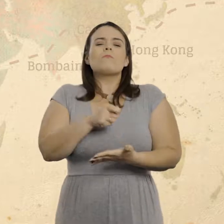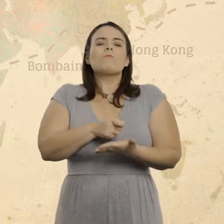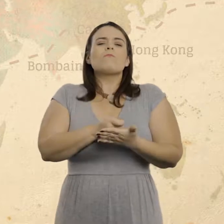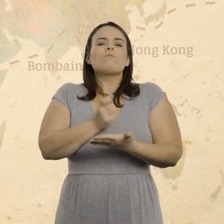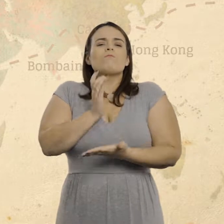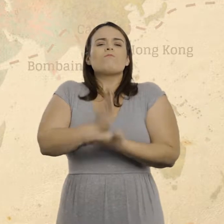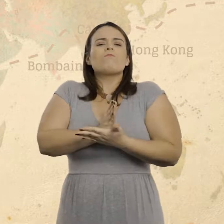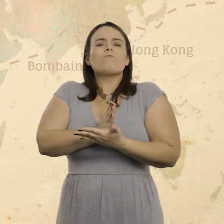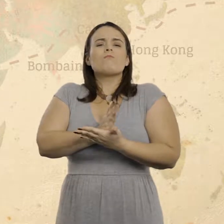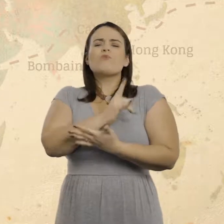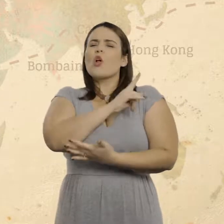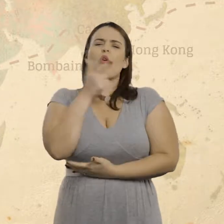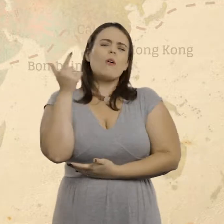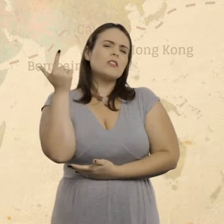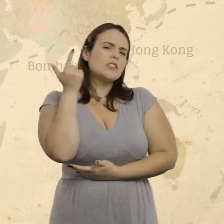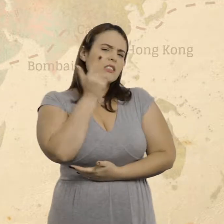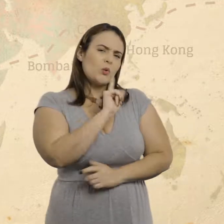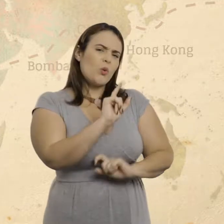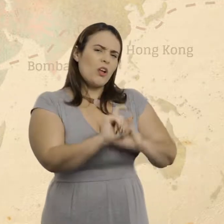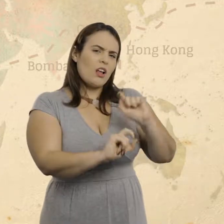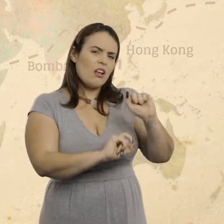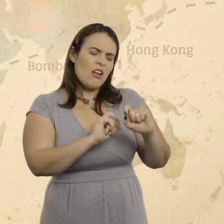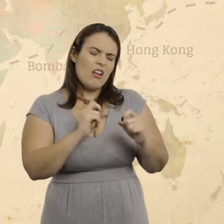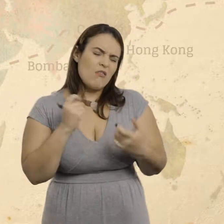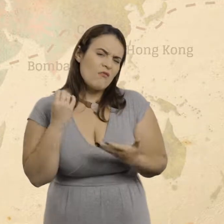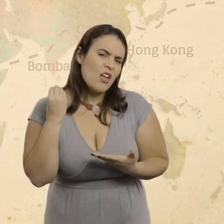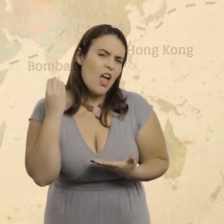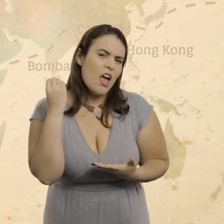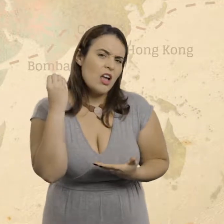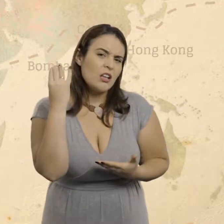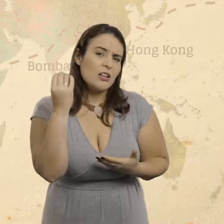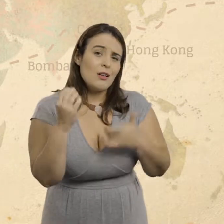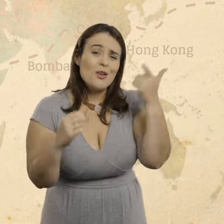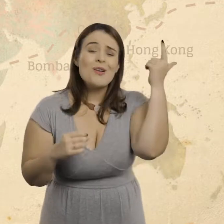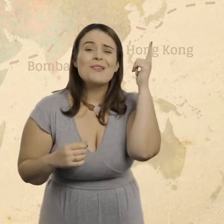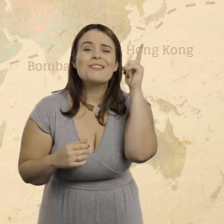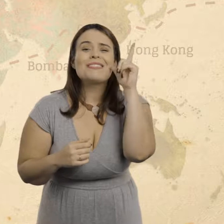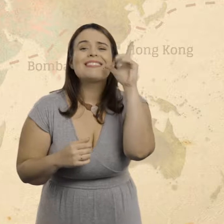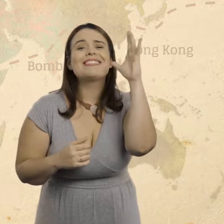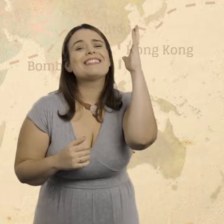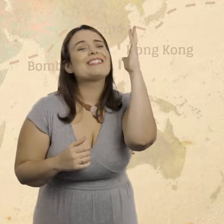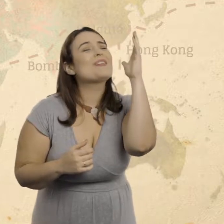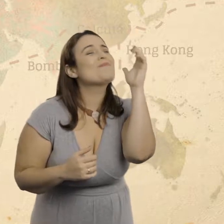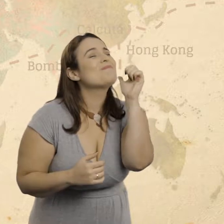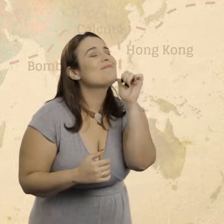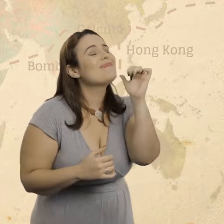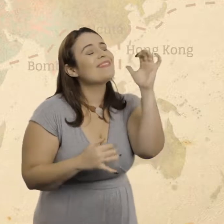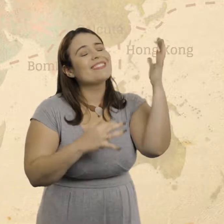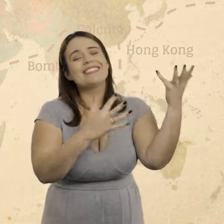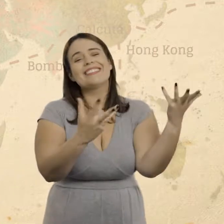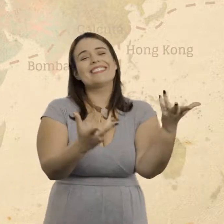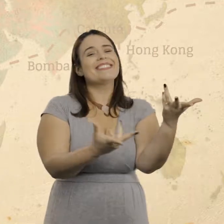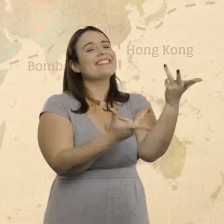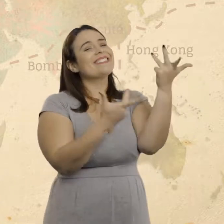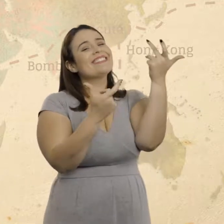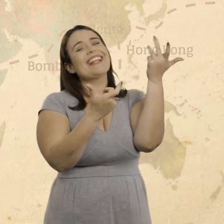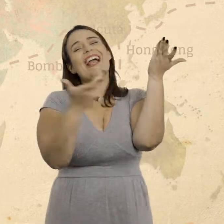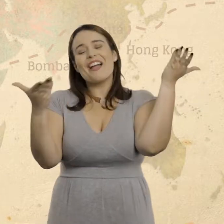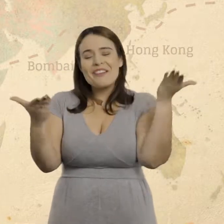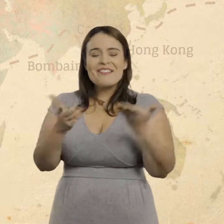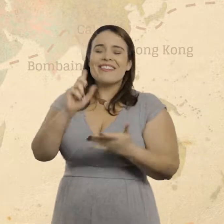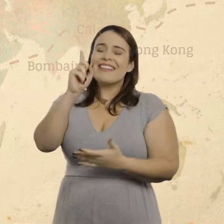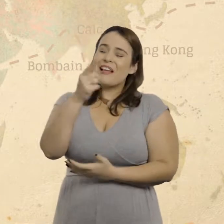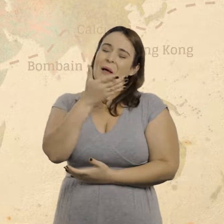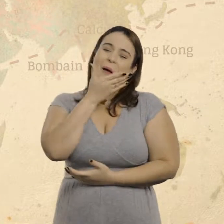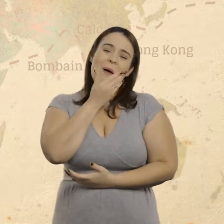toda a viagem. O que ele ganhou com isso? O que conquistou com essa viagem? Conquistou uma mulher encantadora